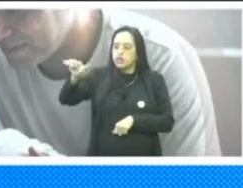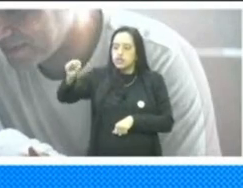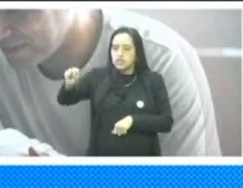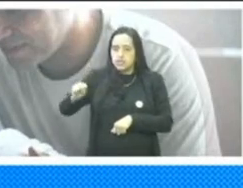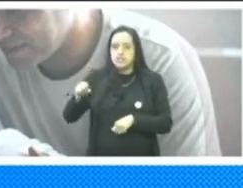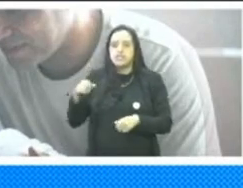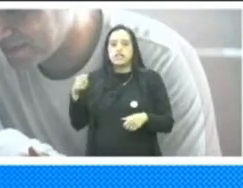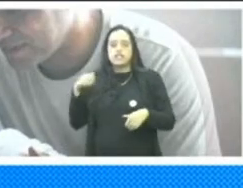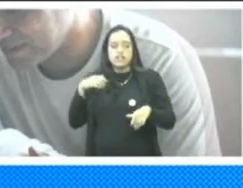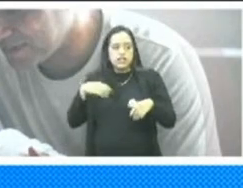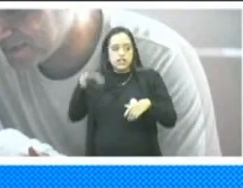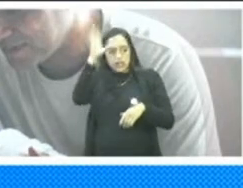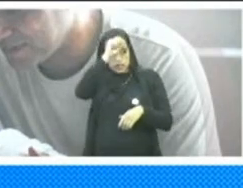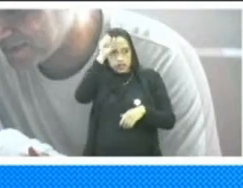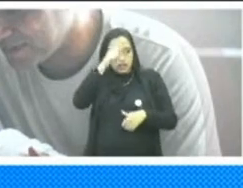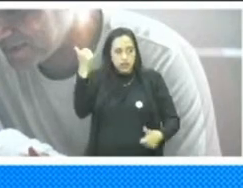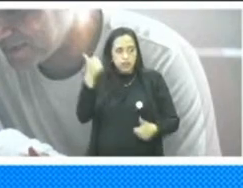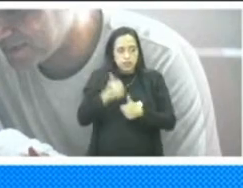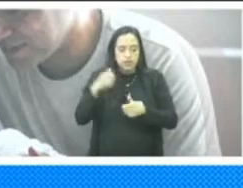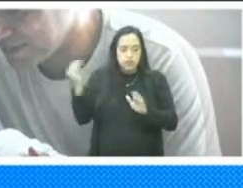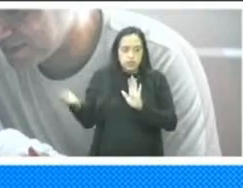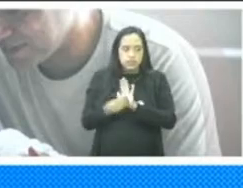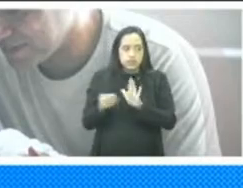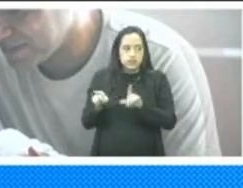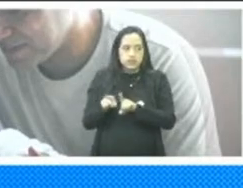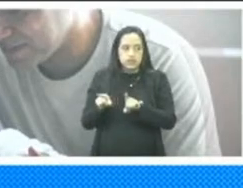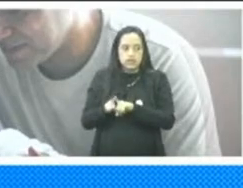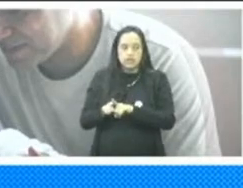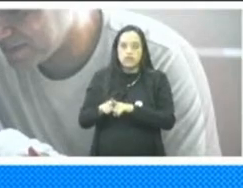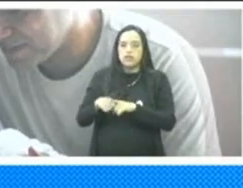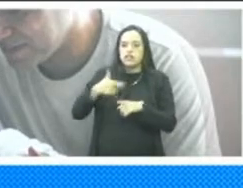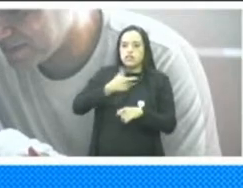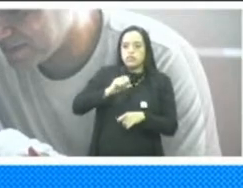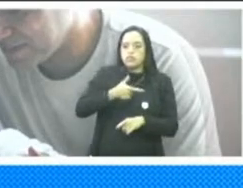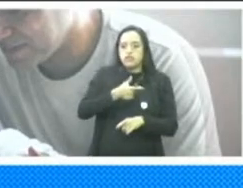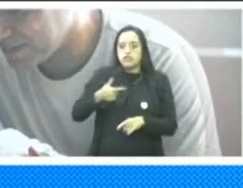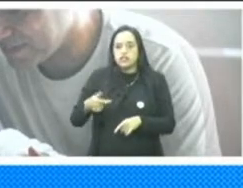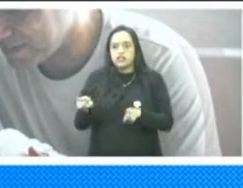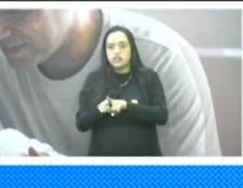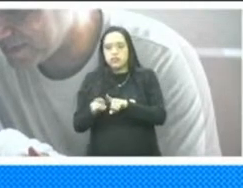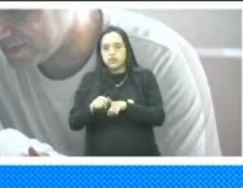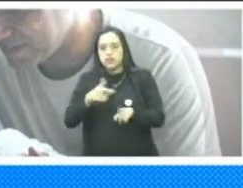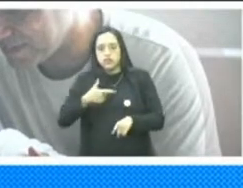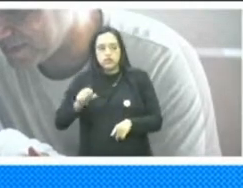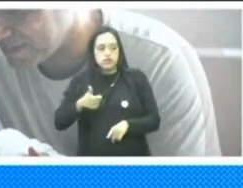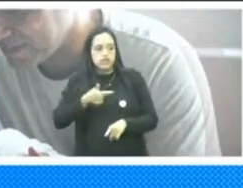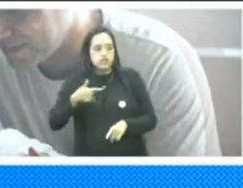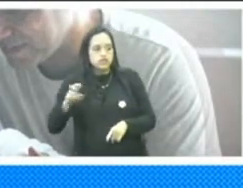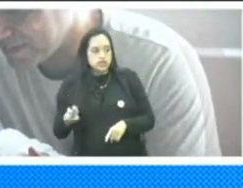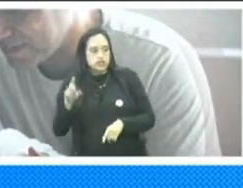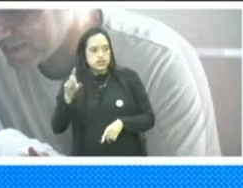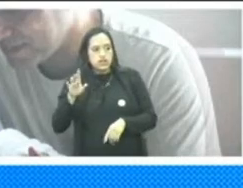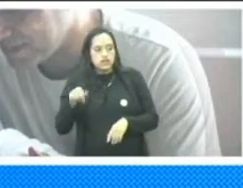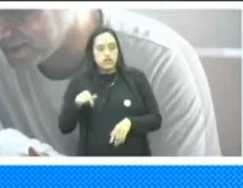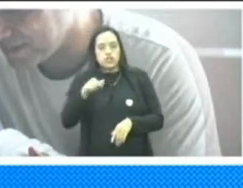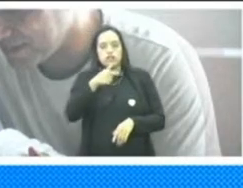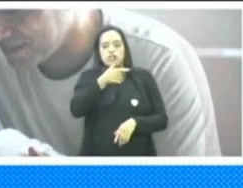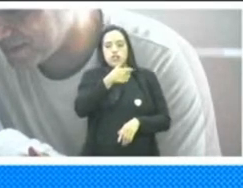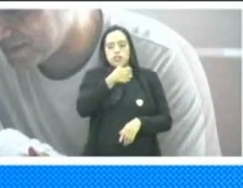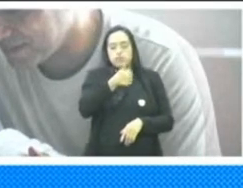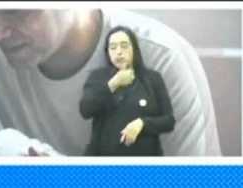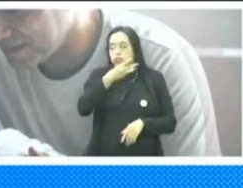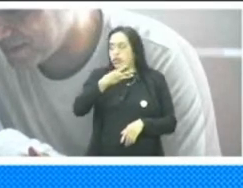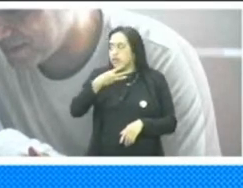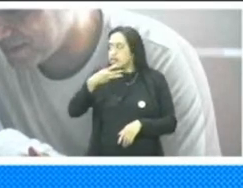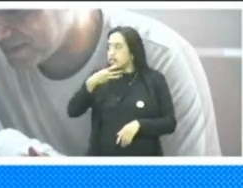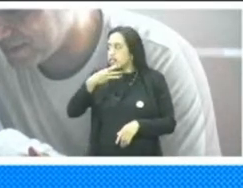apoio também a essa implementação. Então, entre 2022 e 2025, foram 1.339